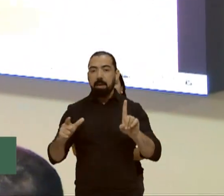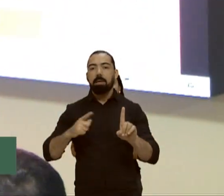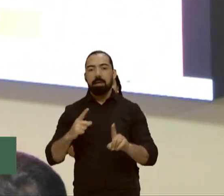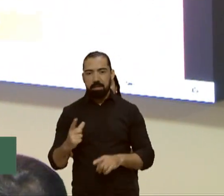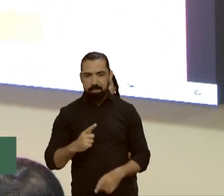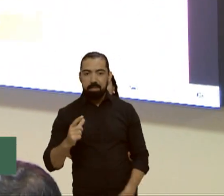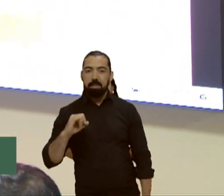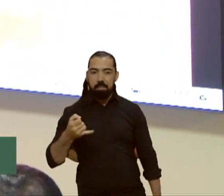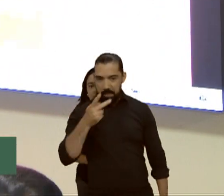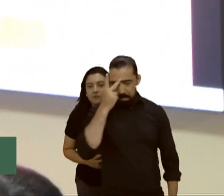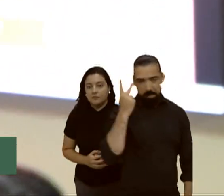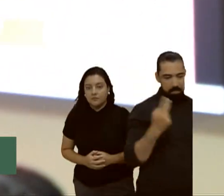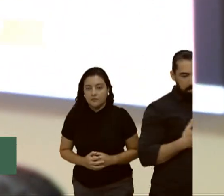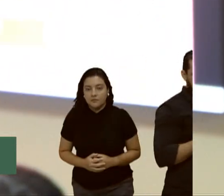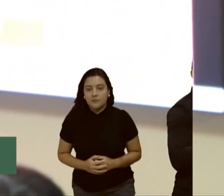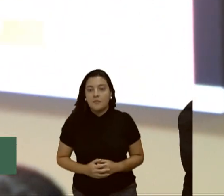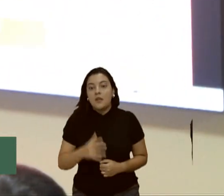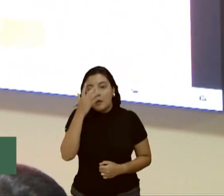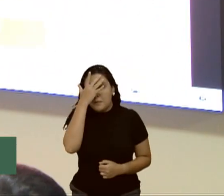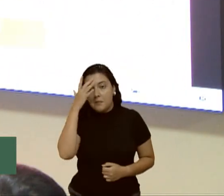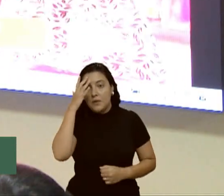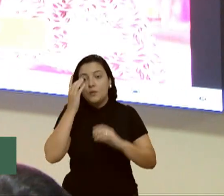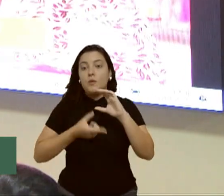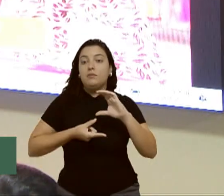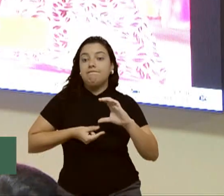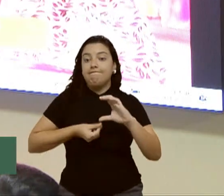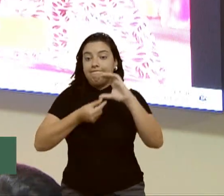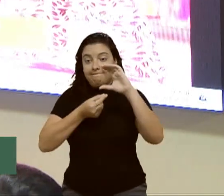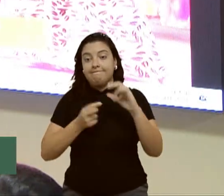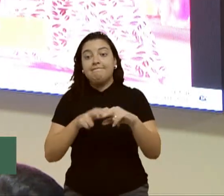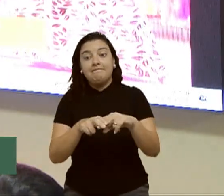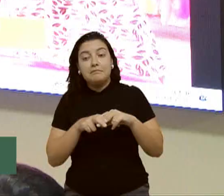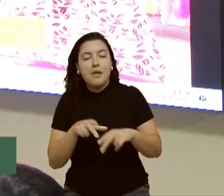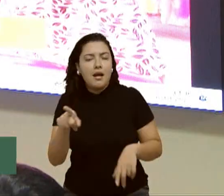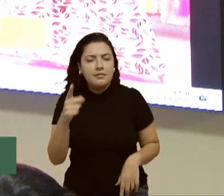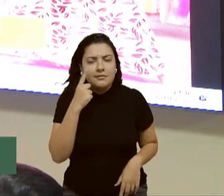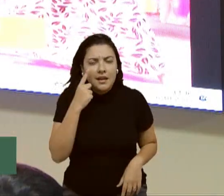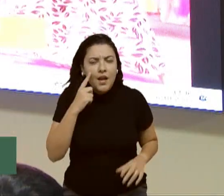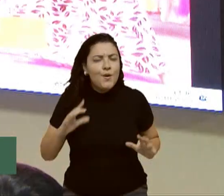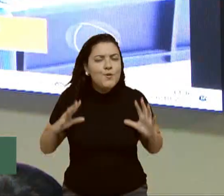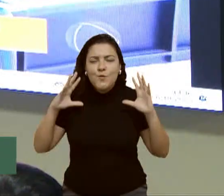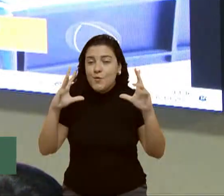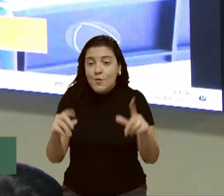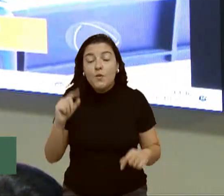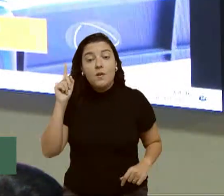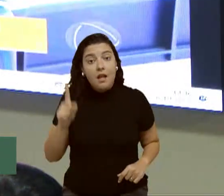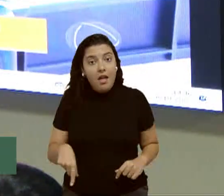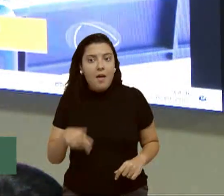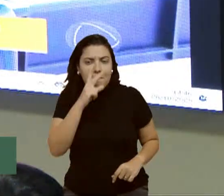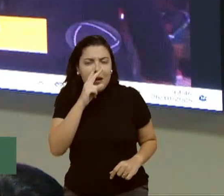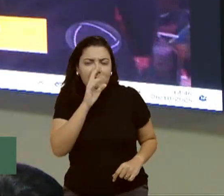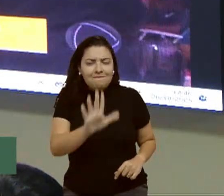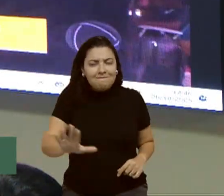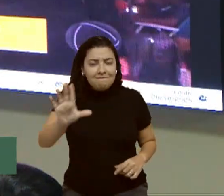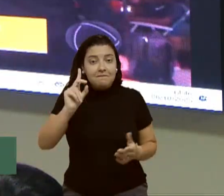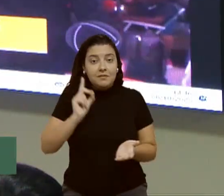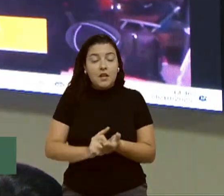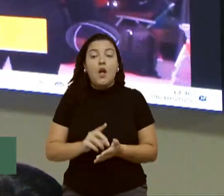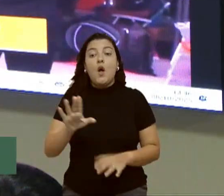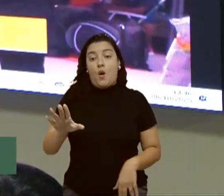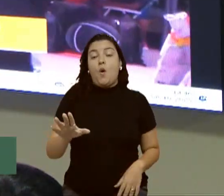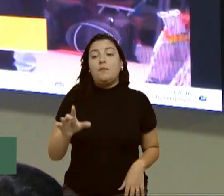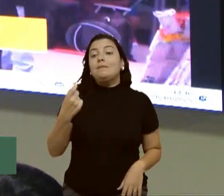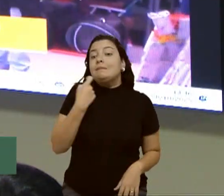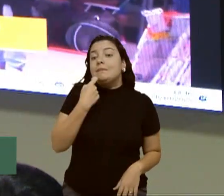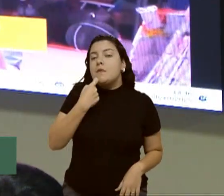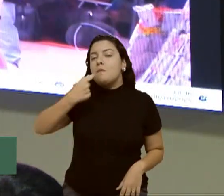ser tão aguardado pelos consumidores. Mas será que tudo é realmente o que parece? A Black Friday é